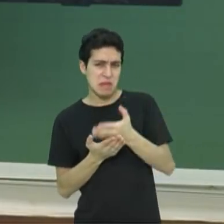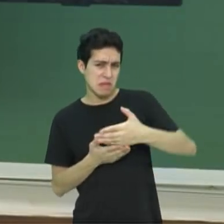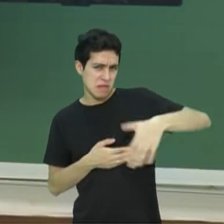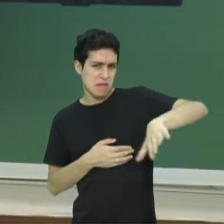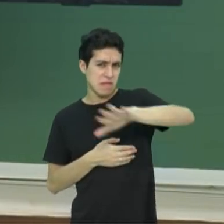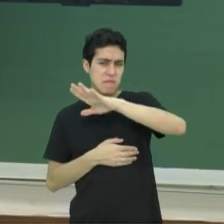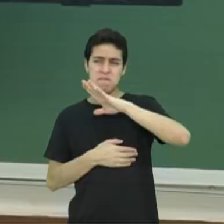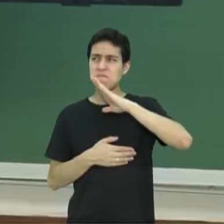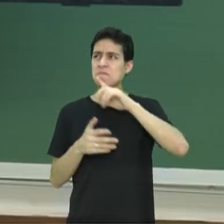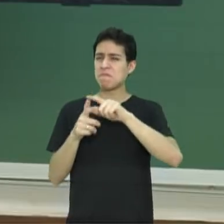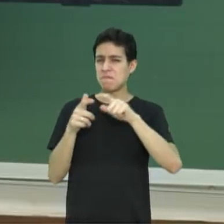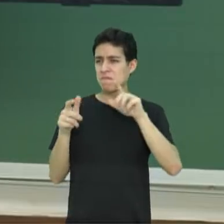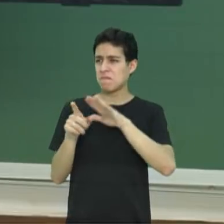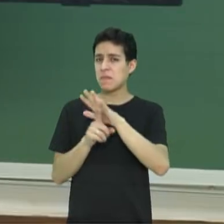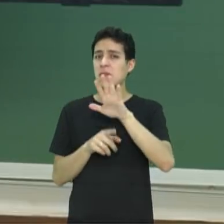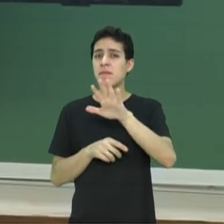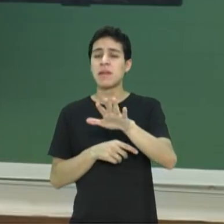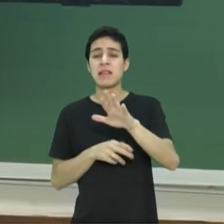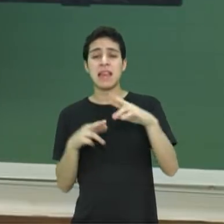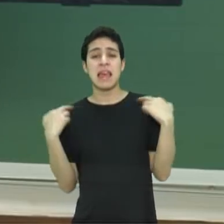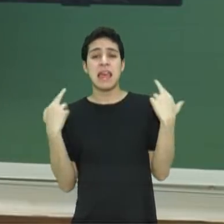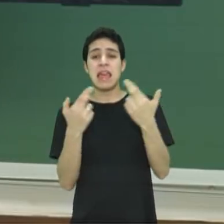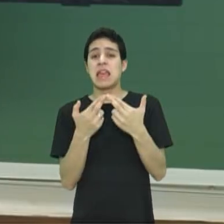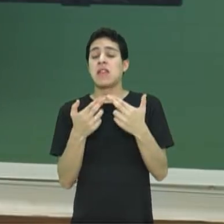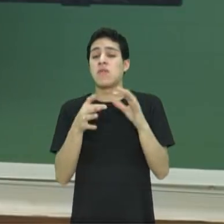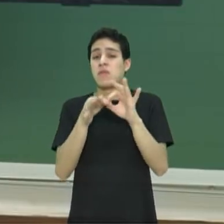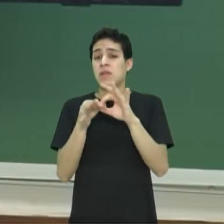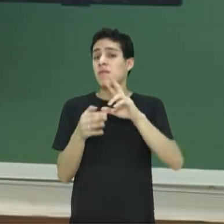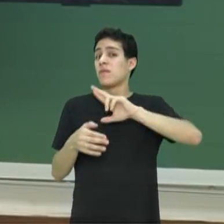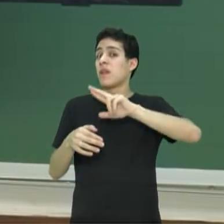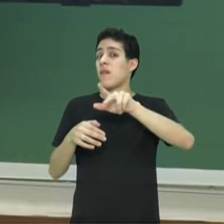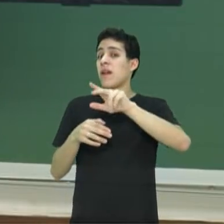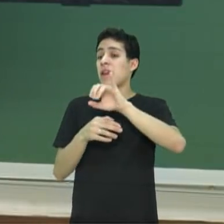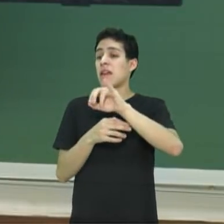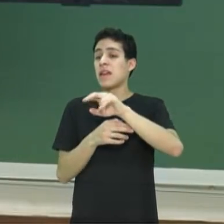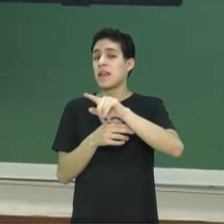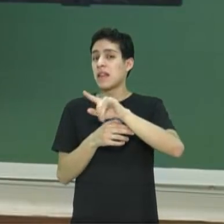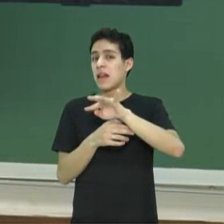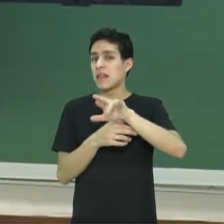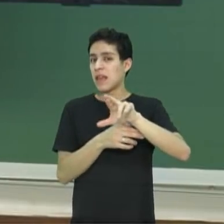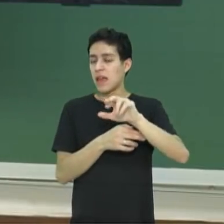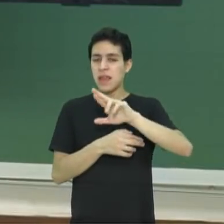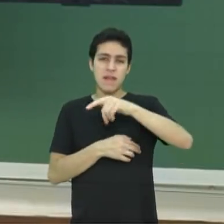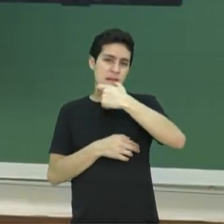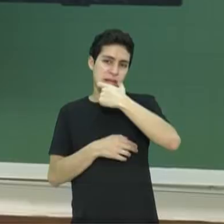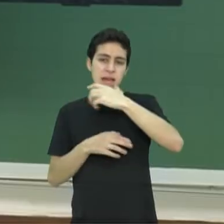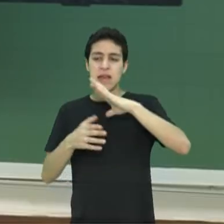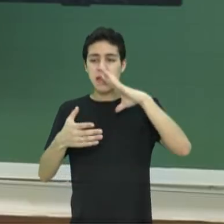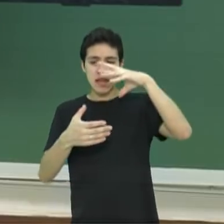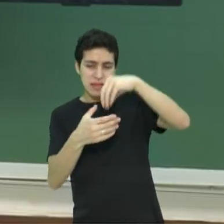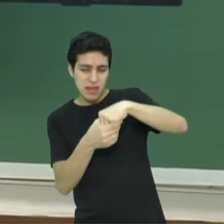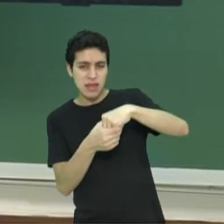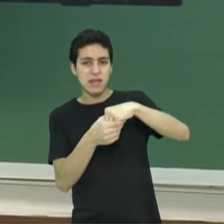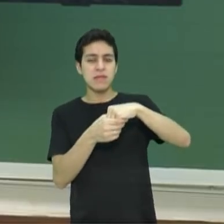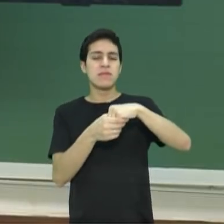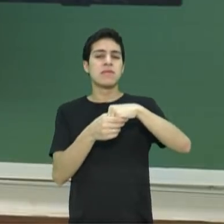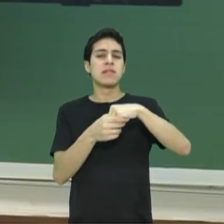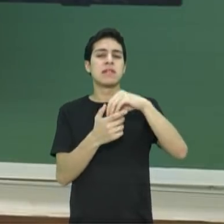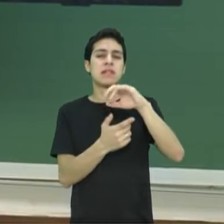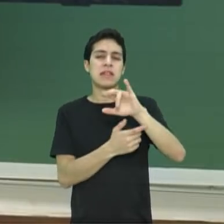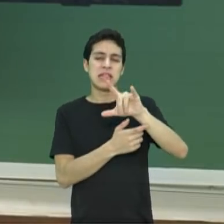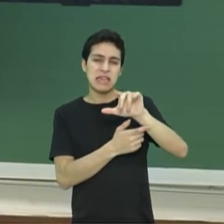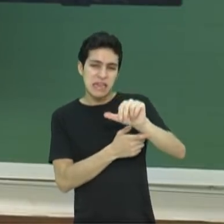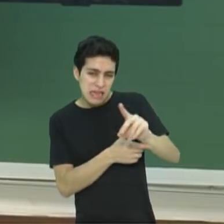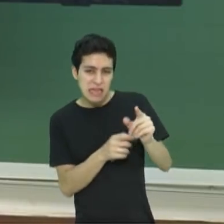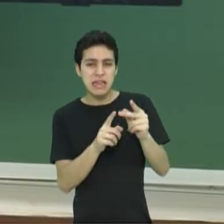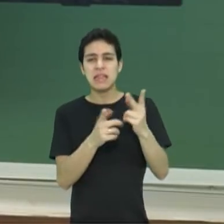que o Reino Unido não é a Inglaterra, certo? É um conjunto de países lá. Tem a Irlanda, o país de Gales, a Escócia, então é o